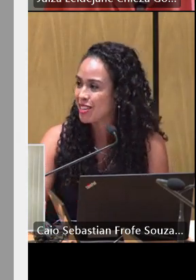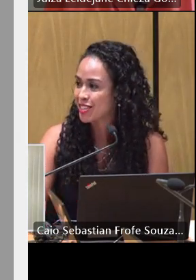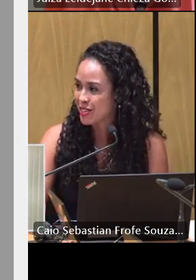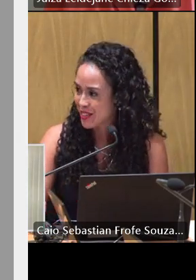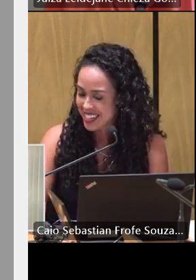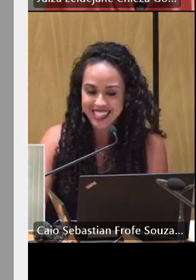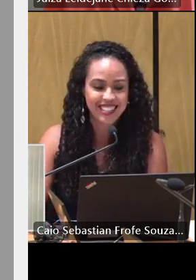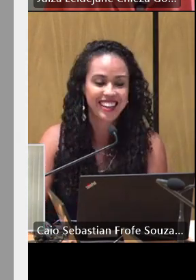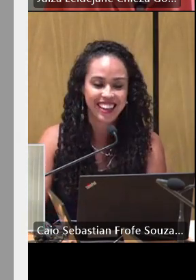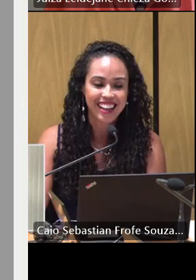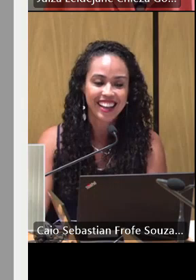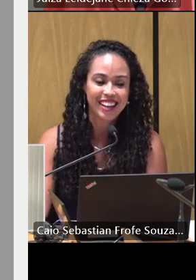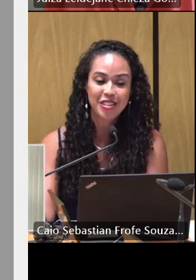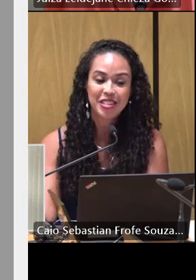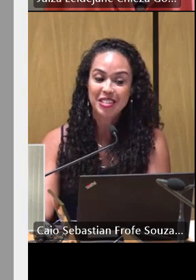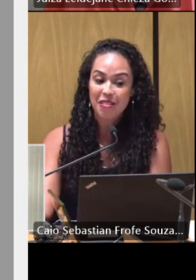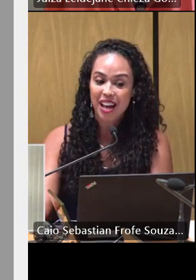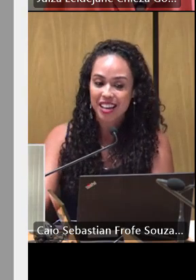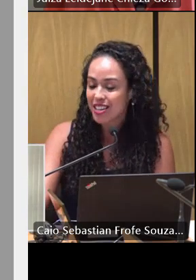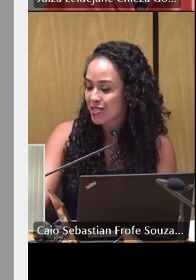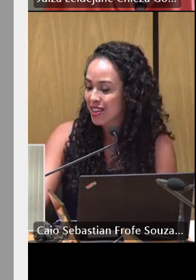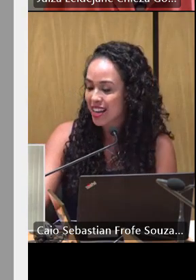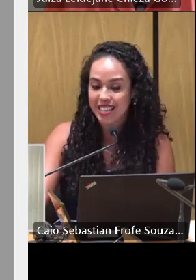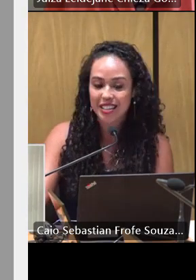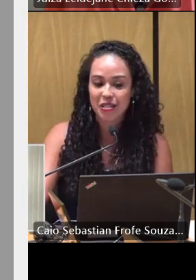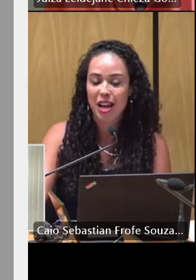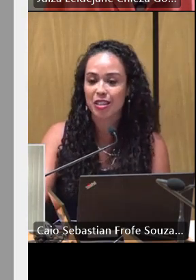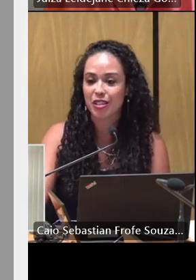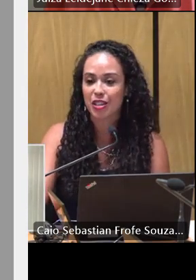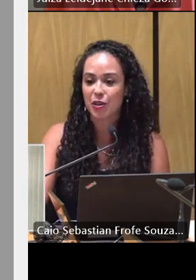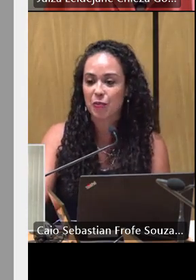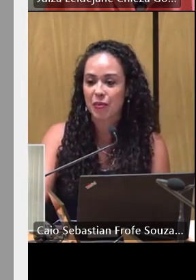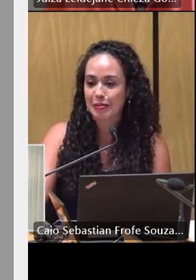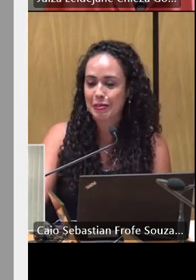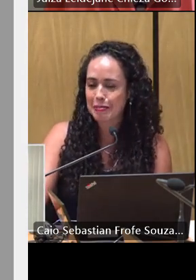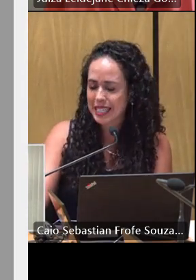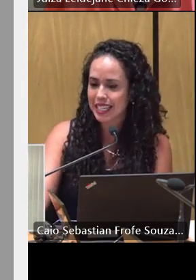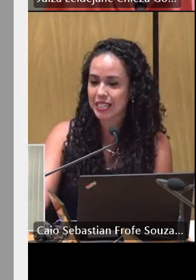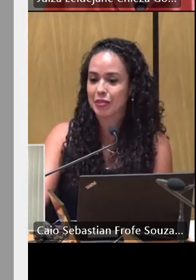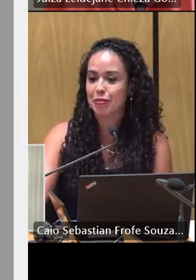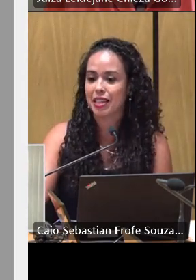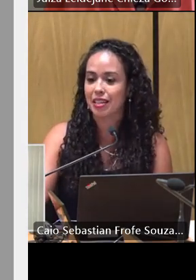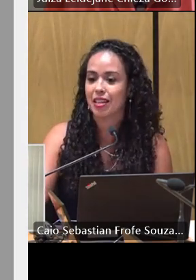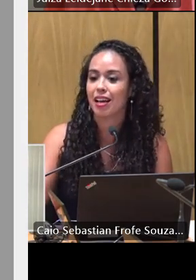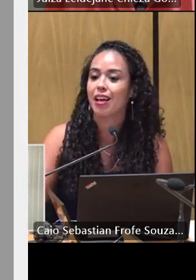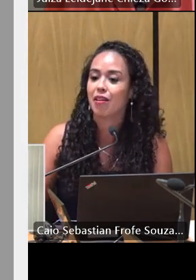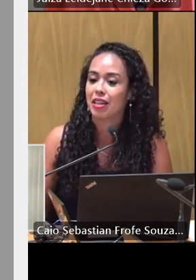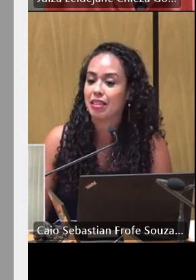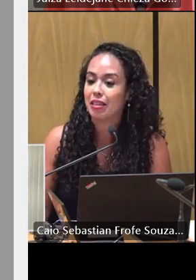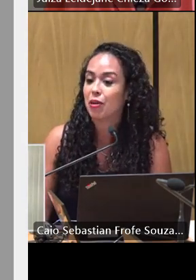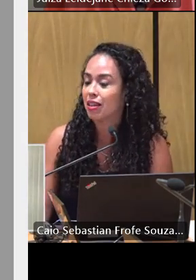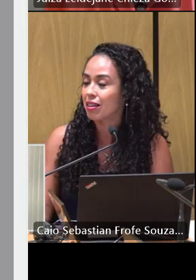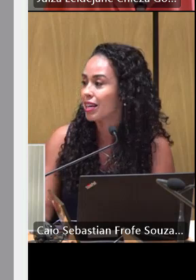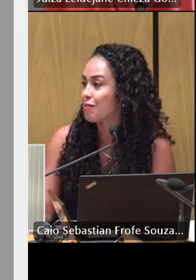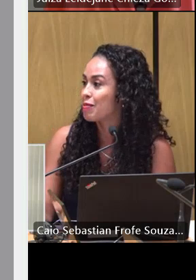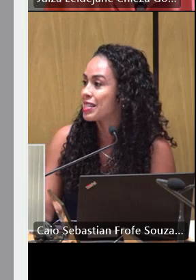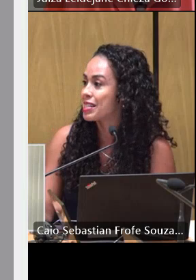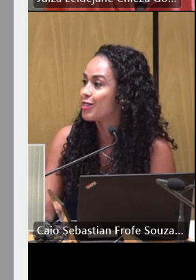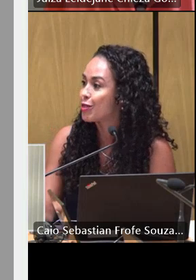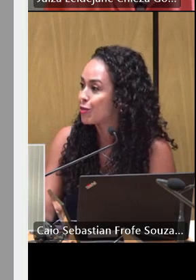pra gente conhecer Conceição Evaristo recentemente semana passada se eu não me engano né foi Eleita Imortal da